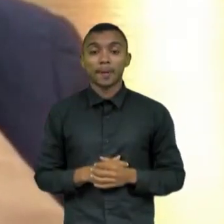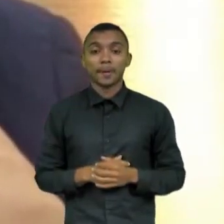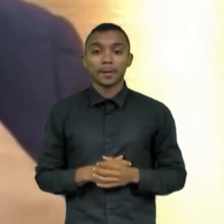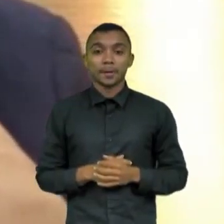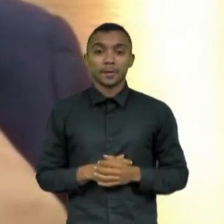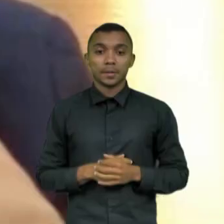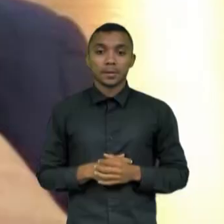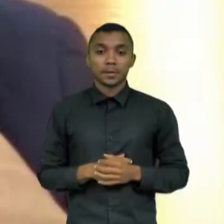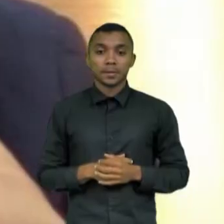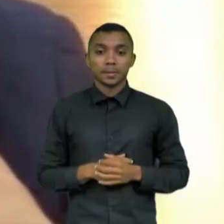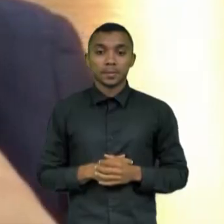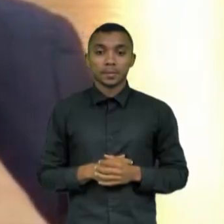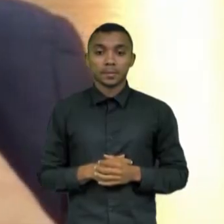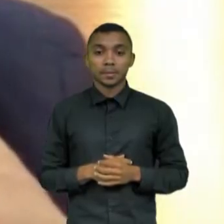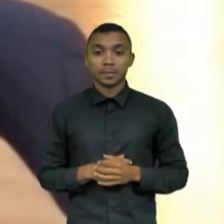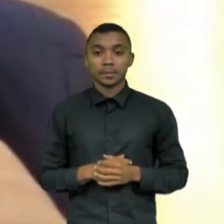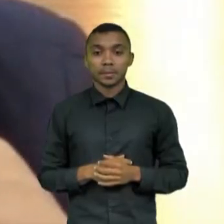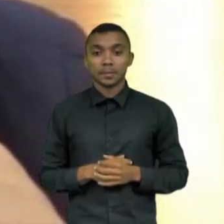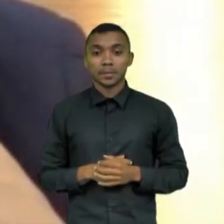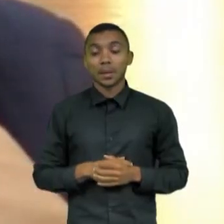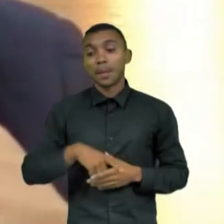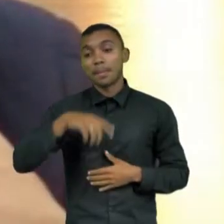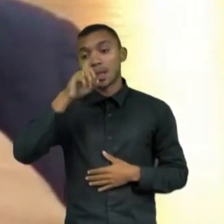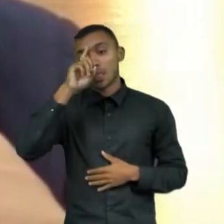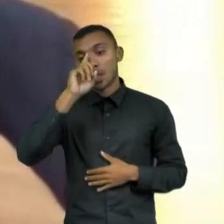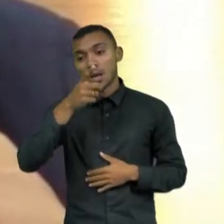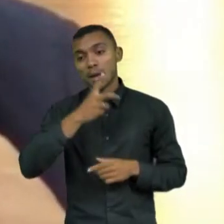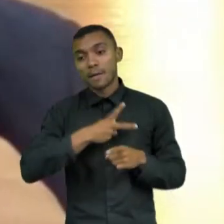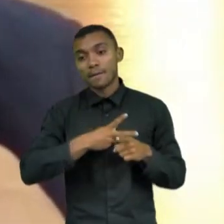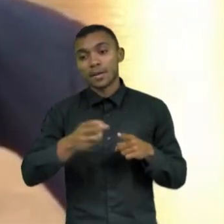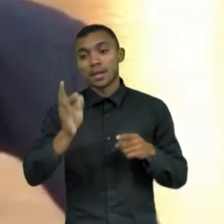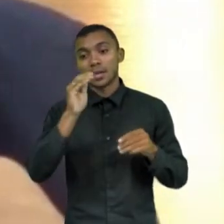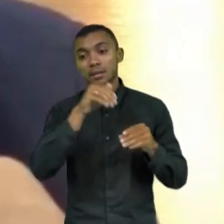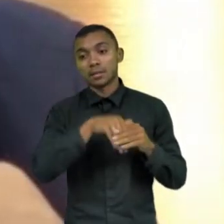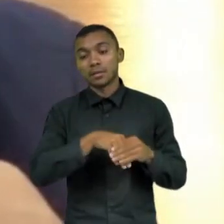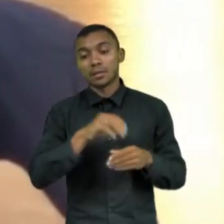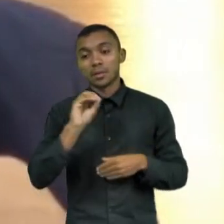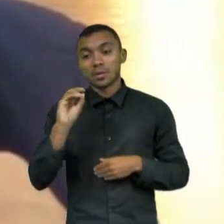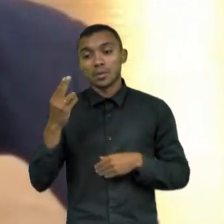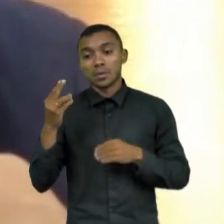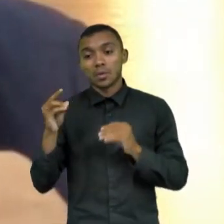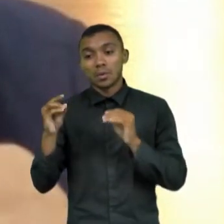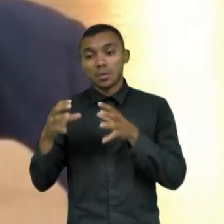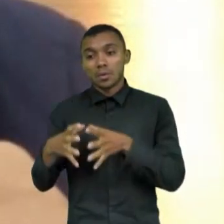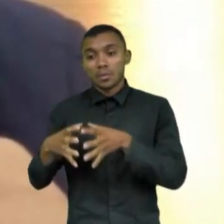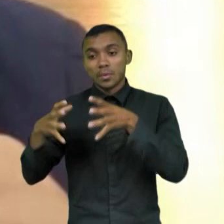dessa impor a vitória eleitoral, impor a maioria eleitoral,